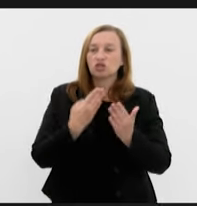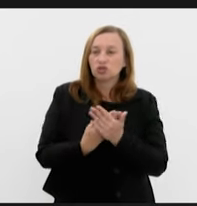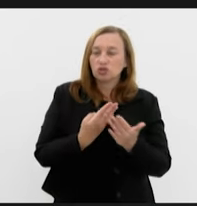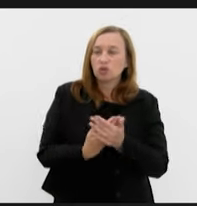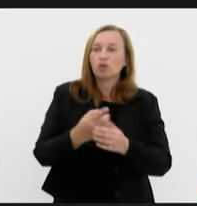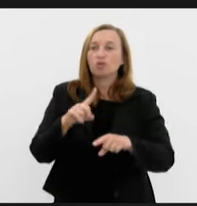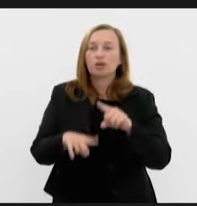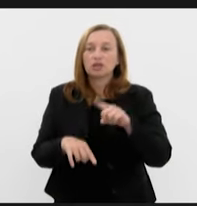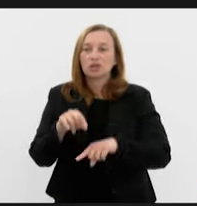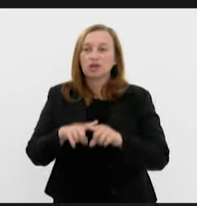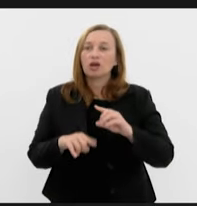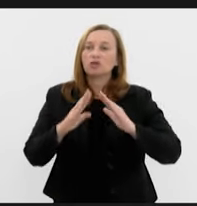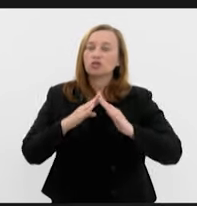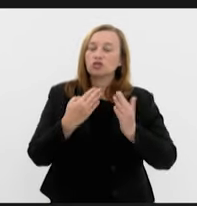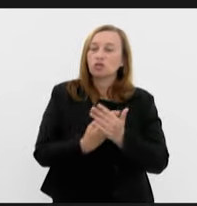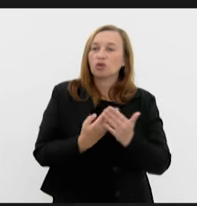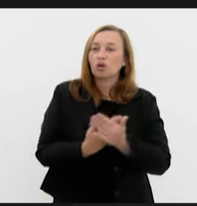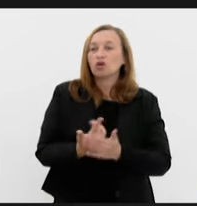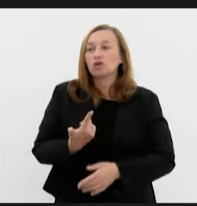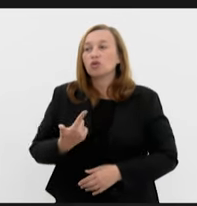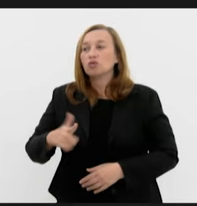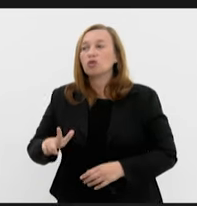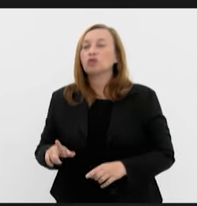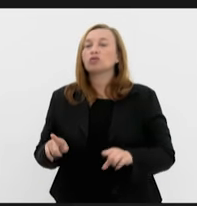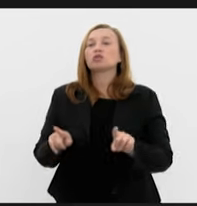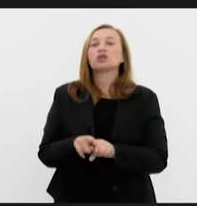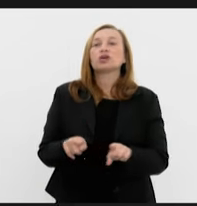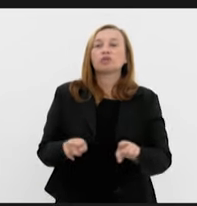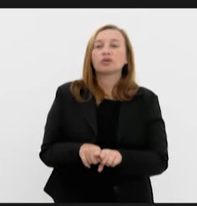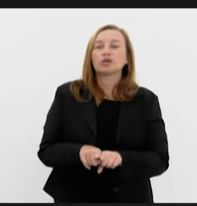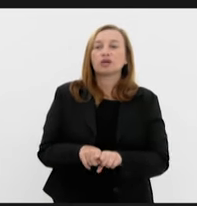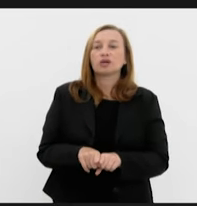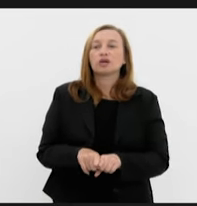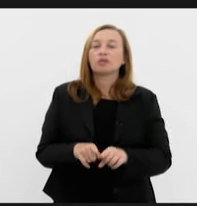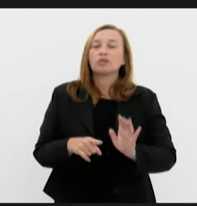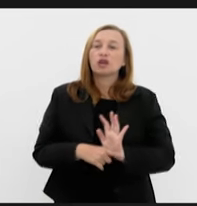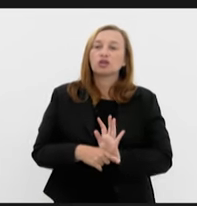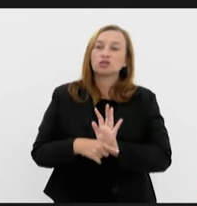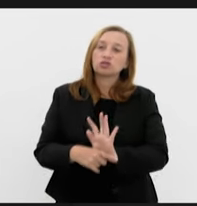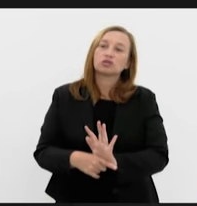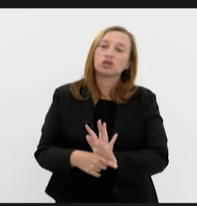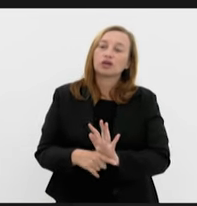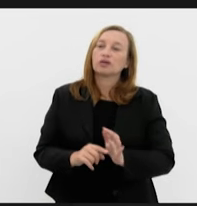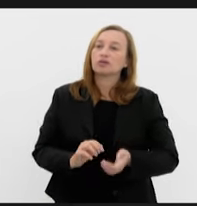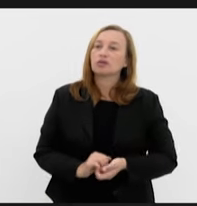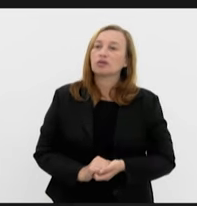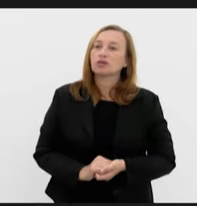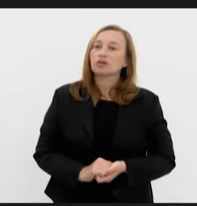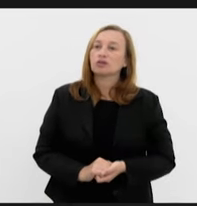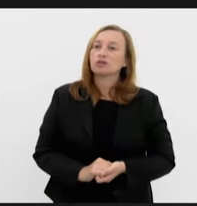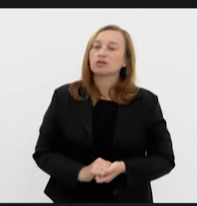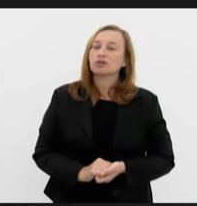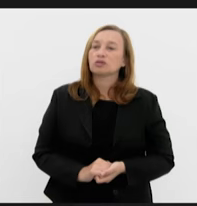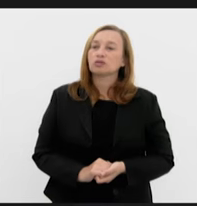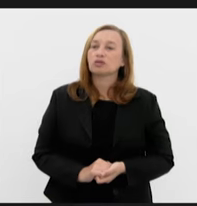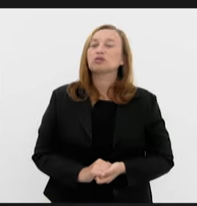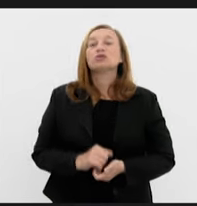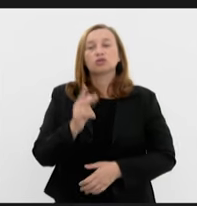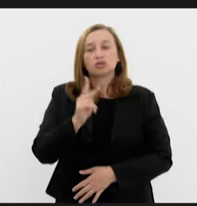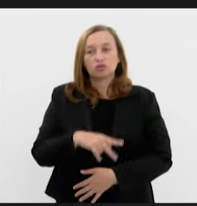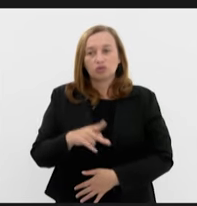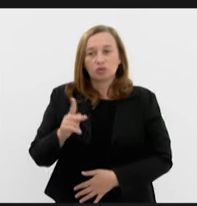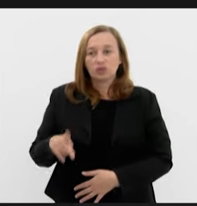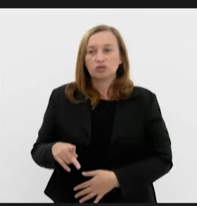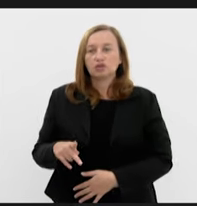escolar e também um outro terceiro para beneficiar a o corpo docente os